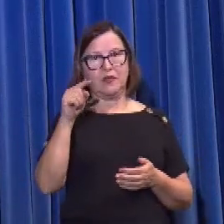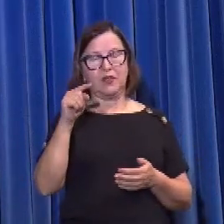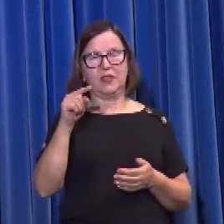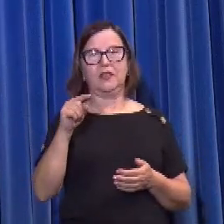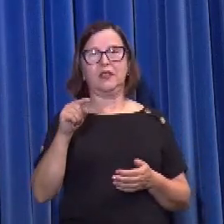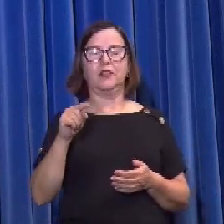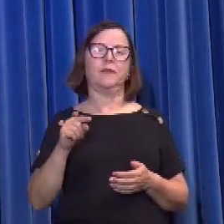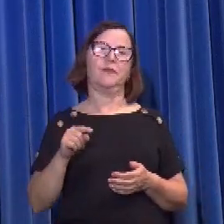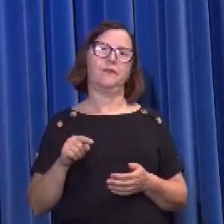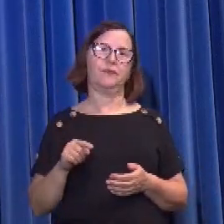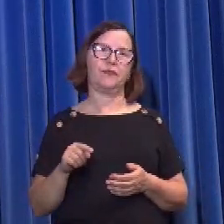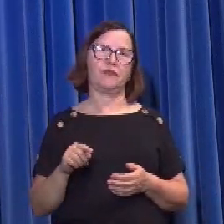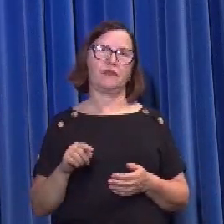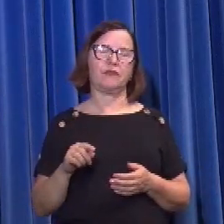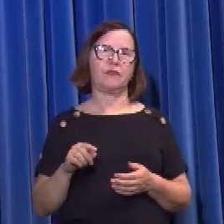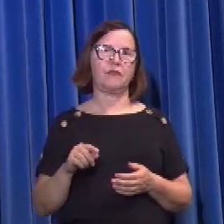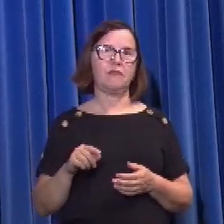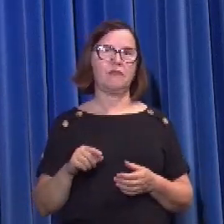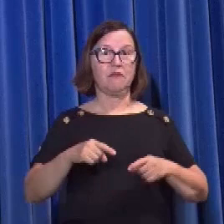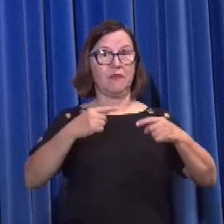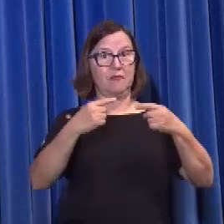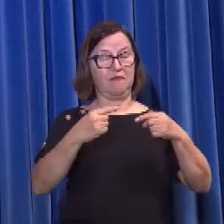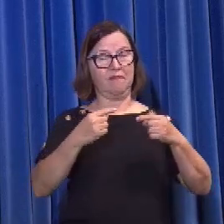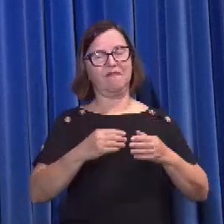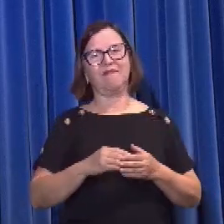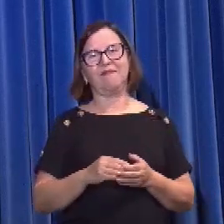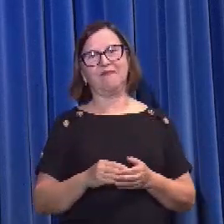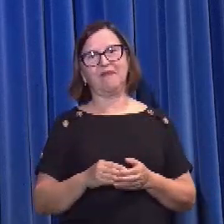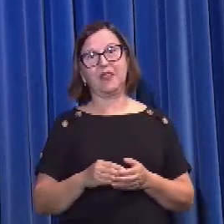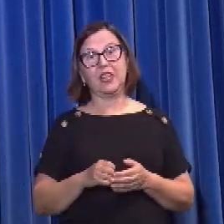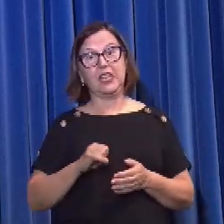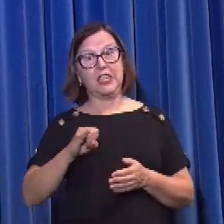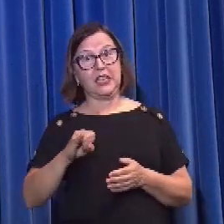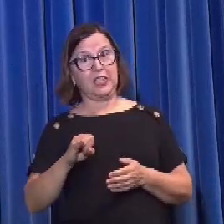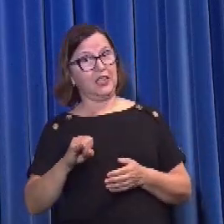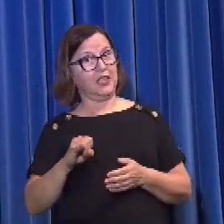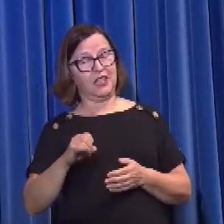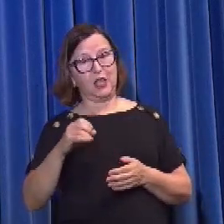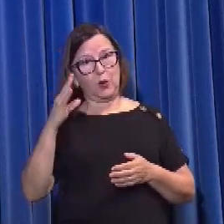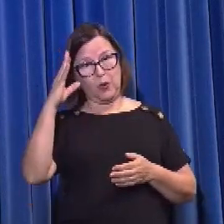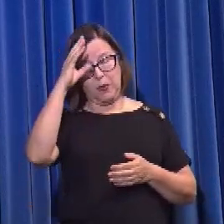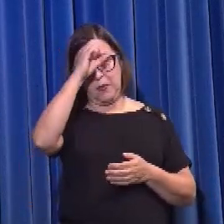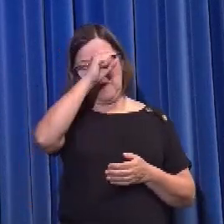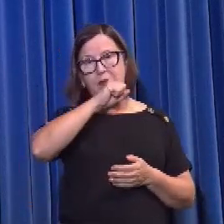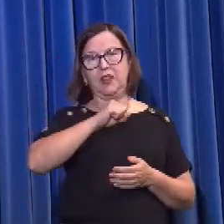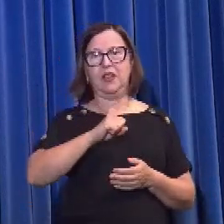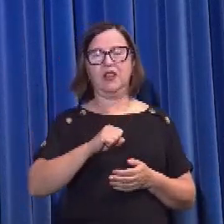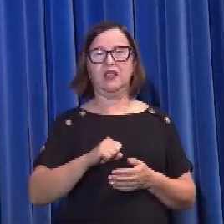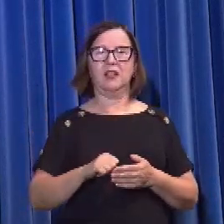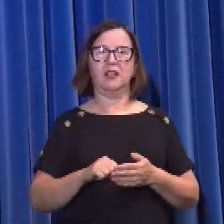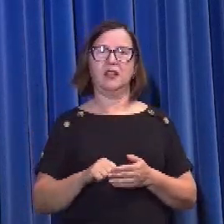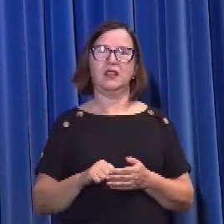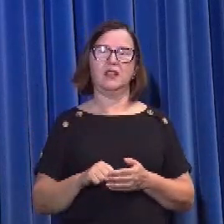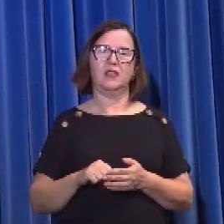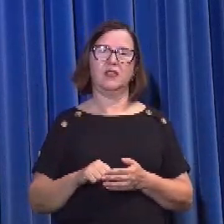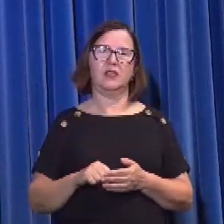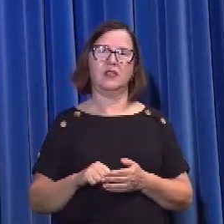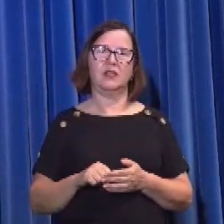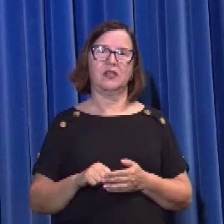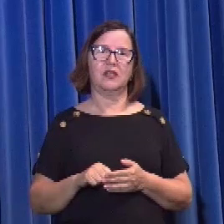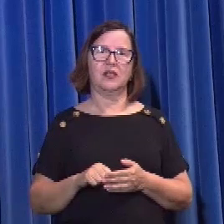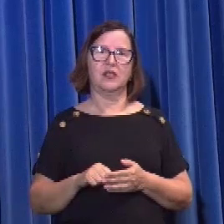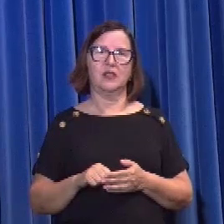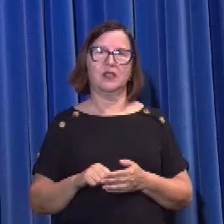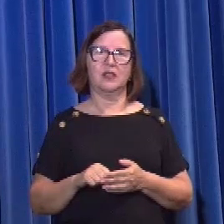isso. Ao passo que não compreender essa doutrina pode nos deixar ou nos transformar